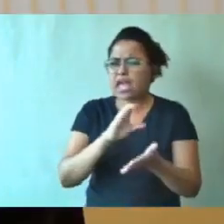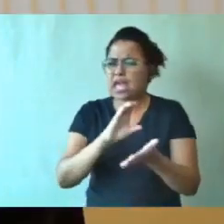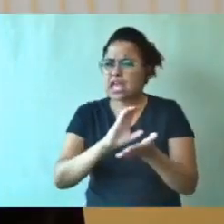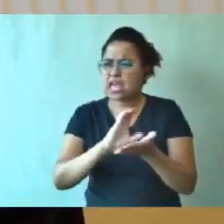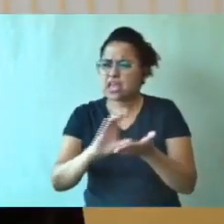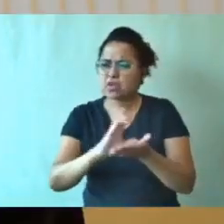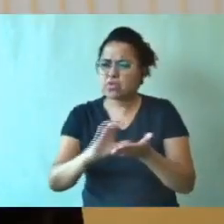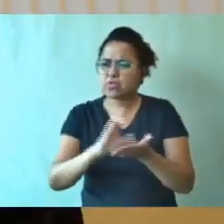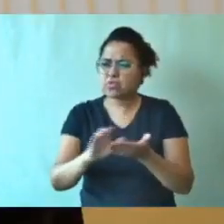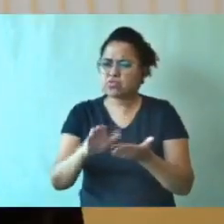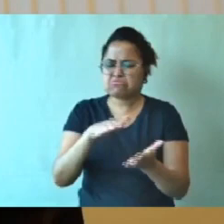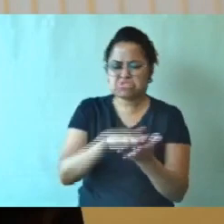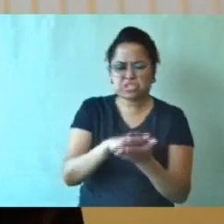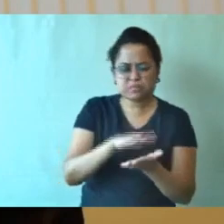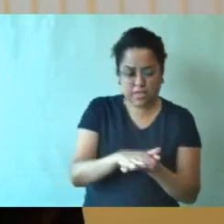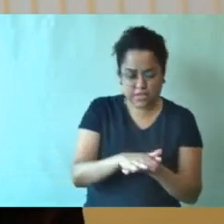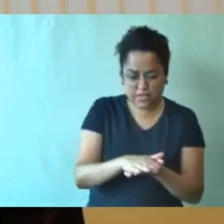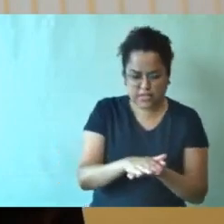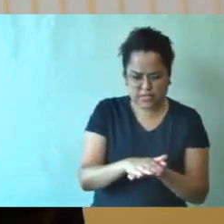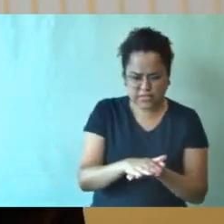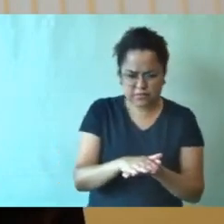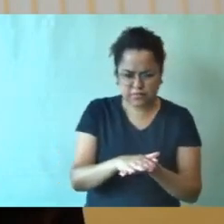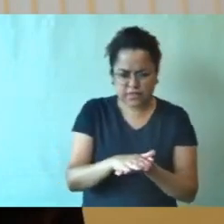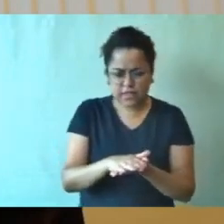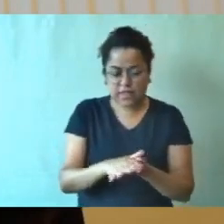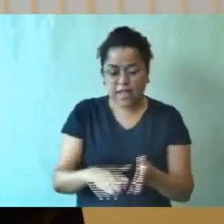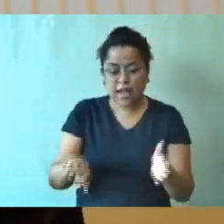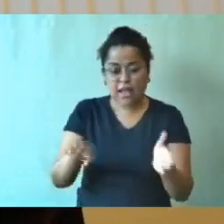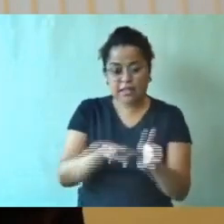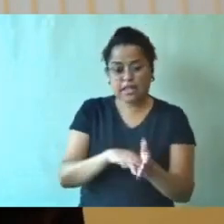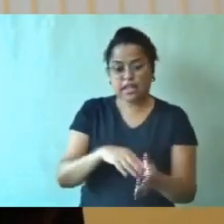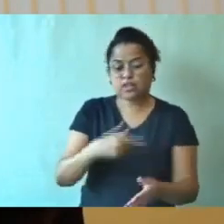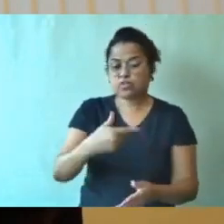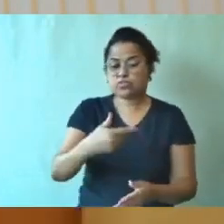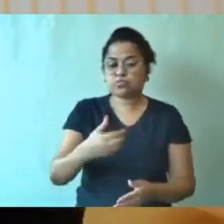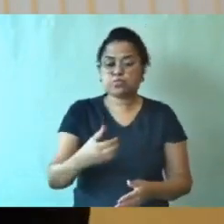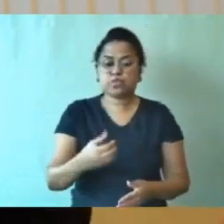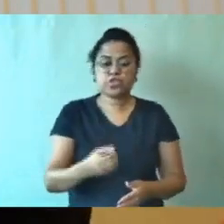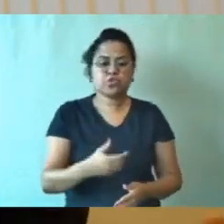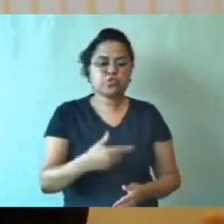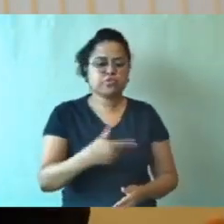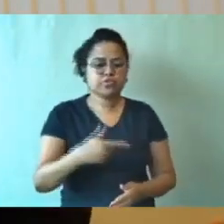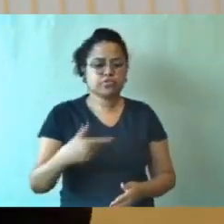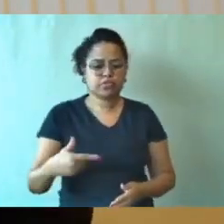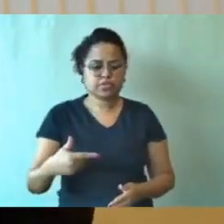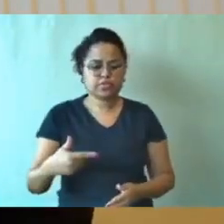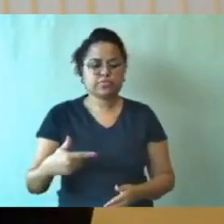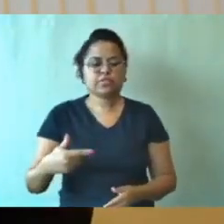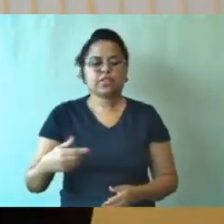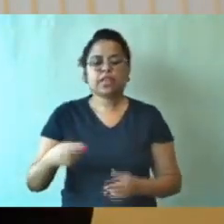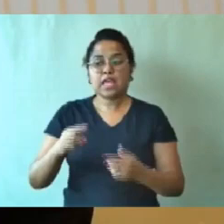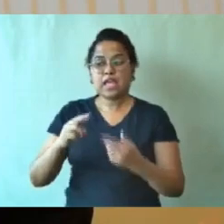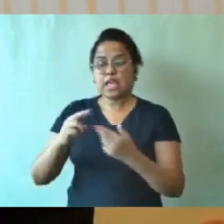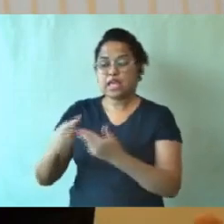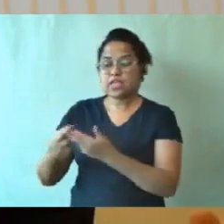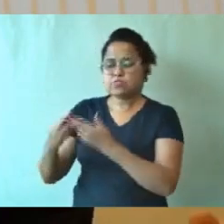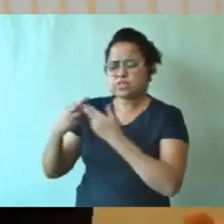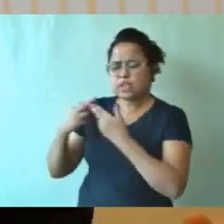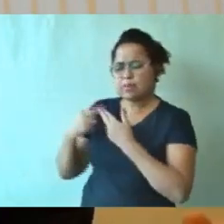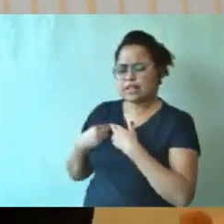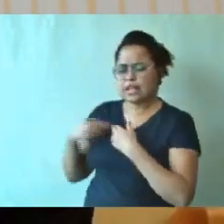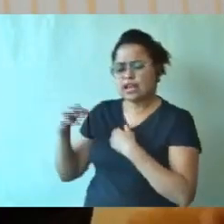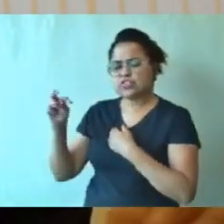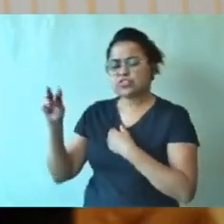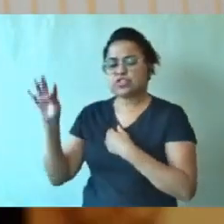até 31 de dezembro de 22... 22 foi Torres. É totalmente a responsabilidade da versão Torres. Ok. Certo? Todo